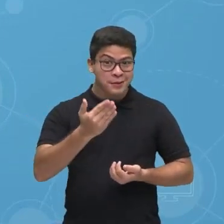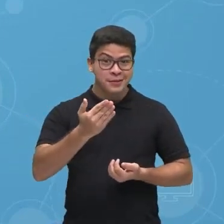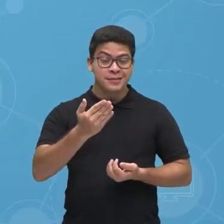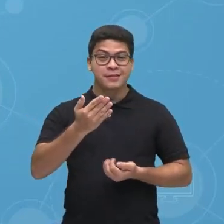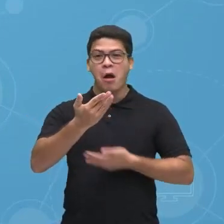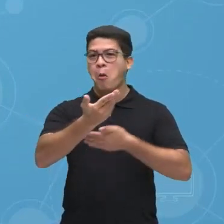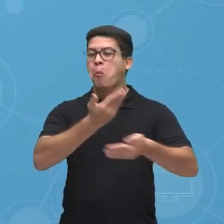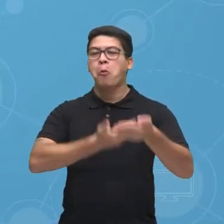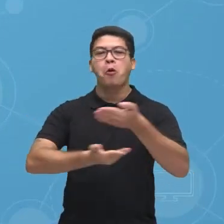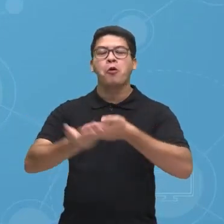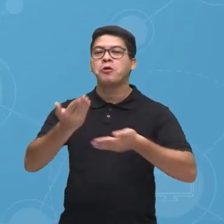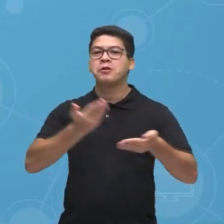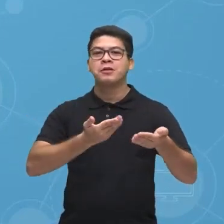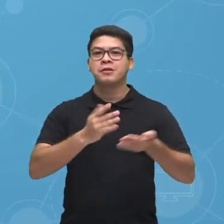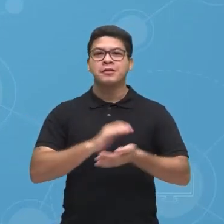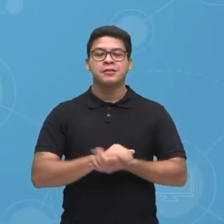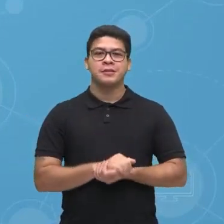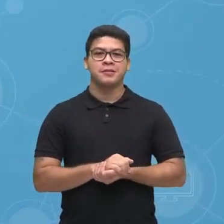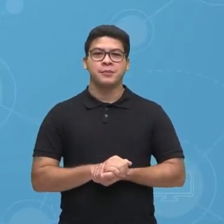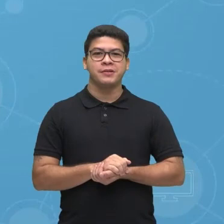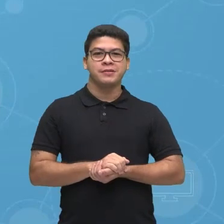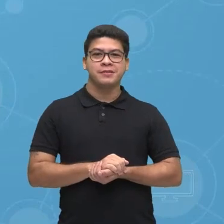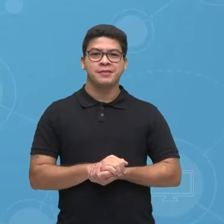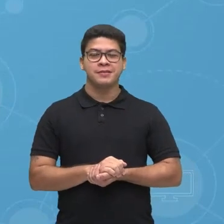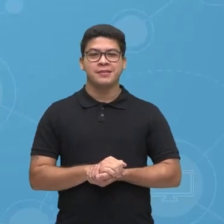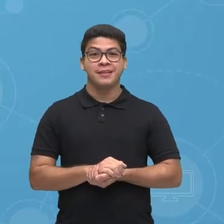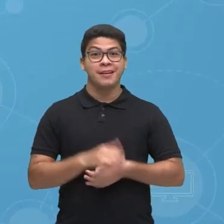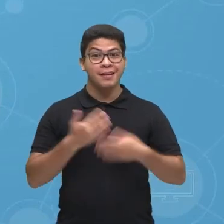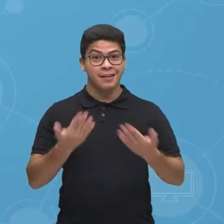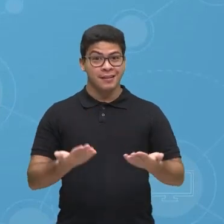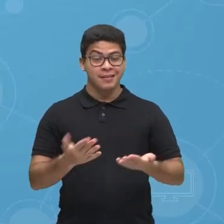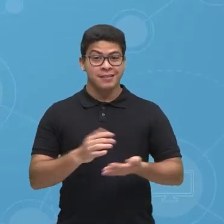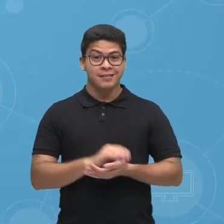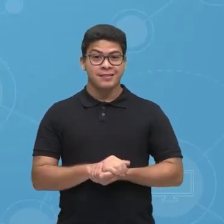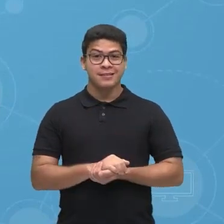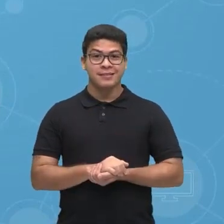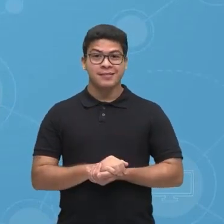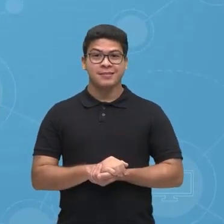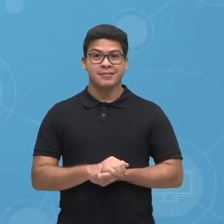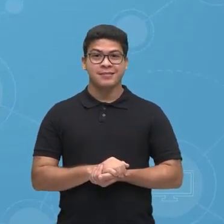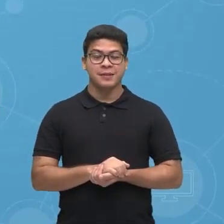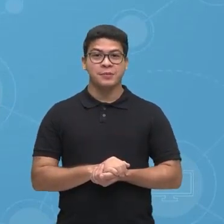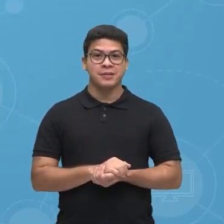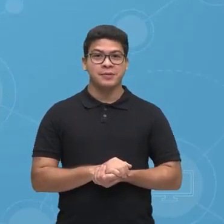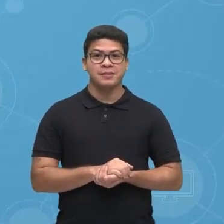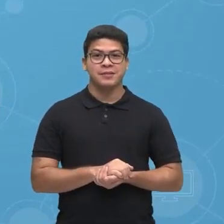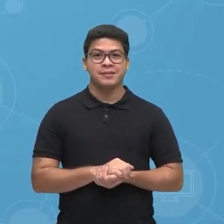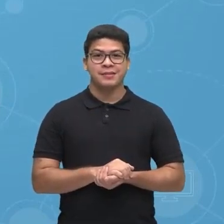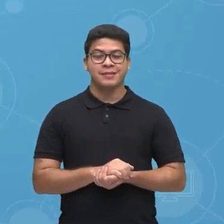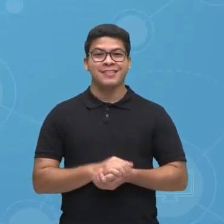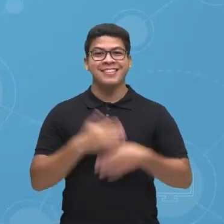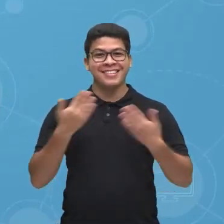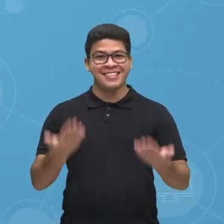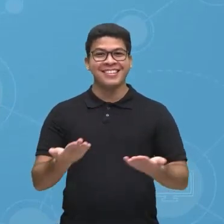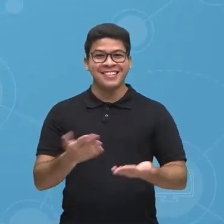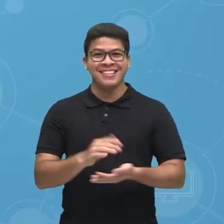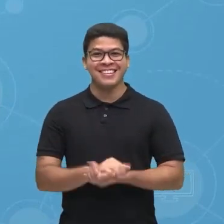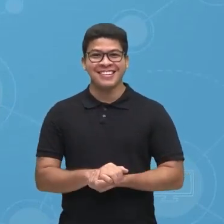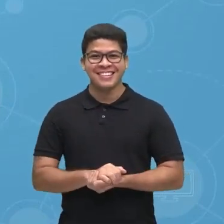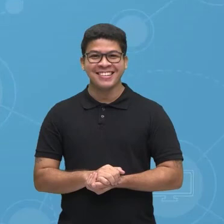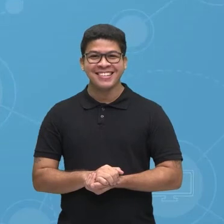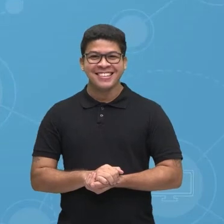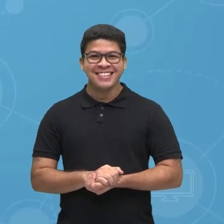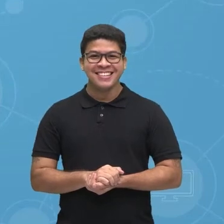em relação aí, né, muita gente não está interessada em participar, né, então, vamos lá,